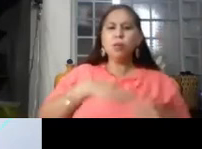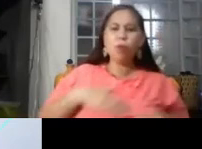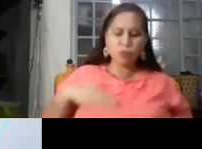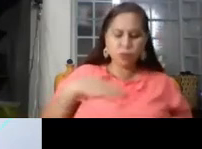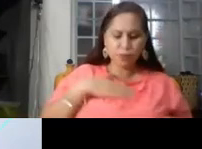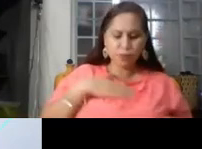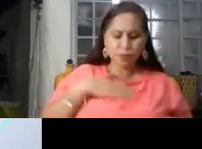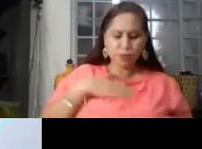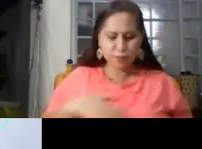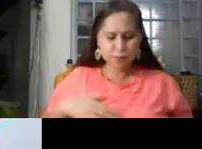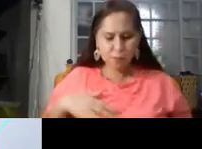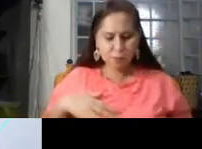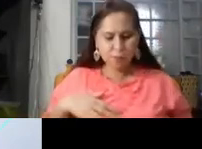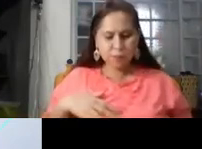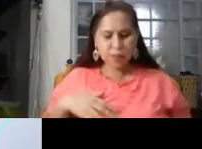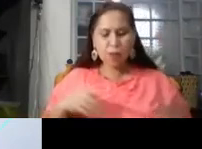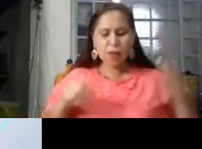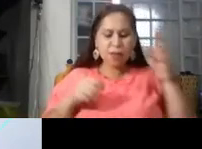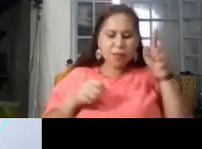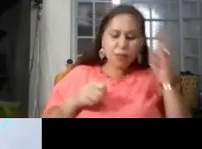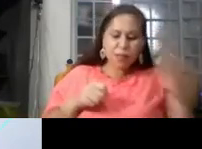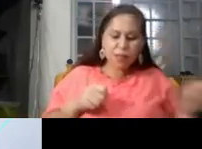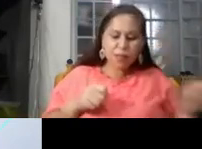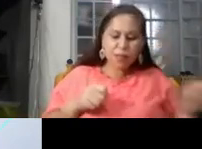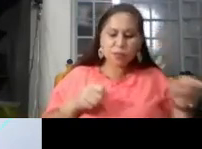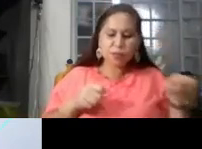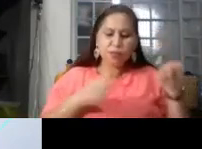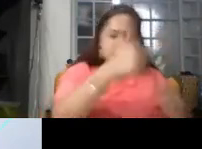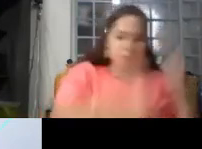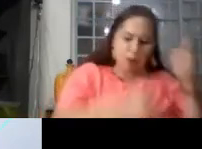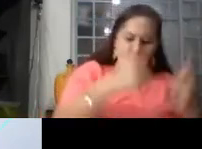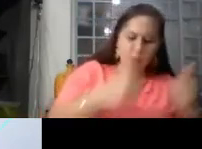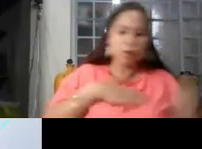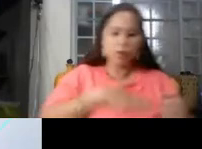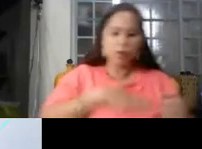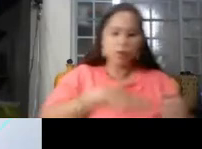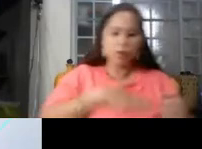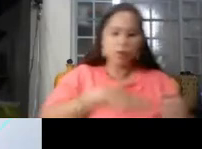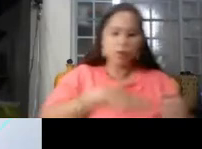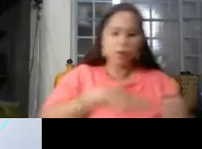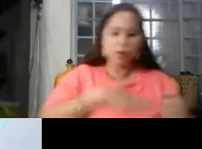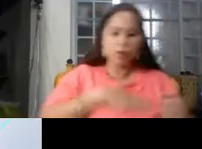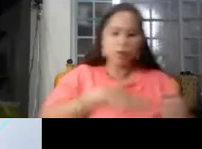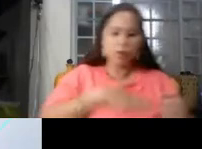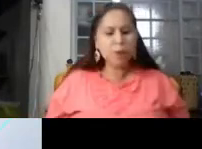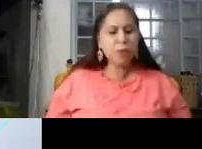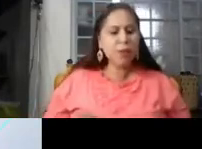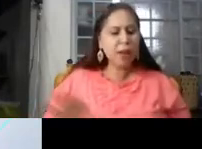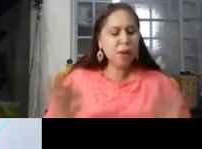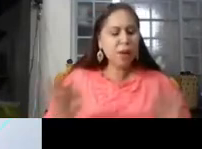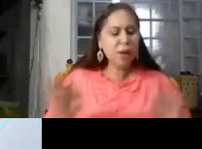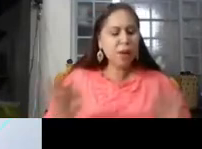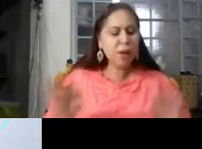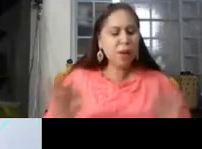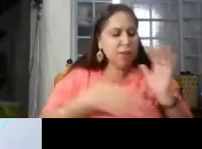eu gosto. Viu? Ou então ele muda isso, futebol, eu gosto, né? Pode mudar